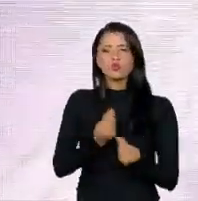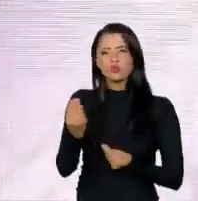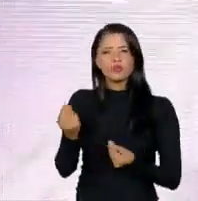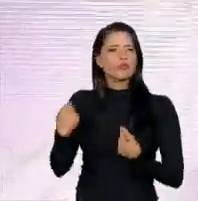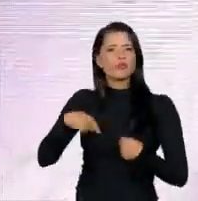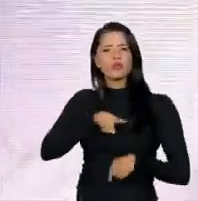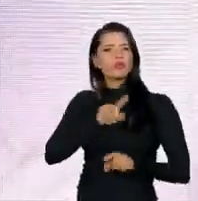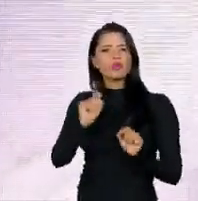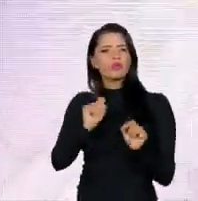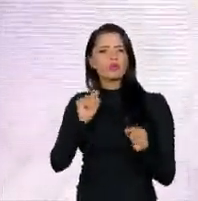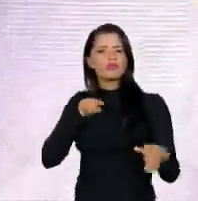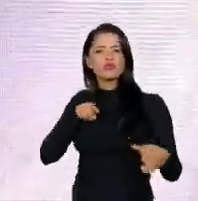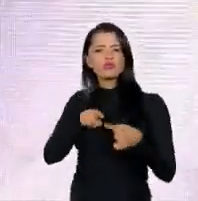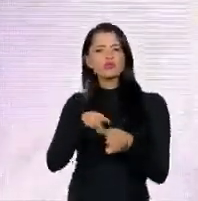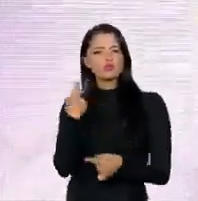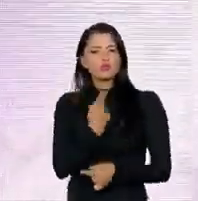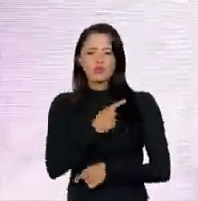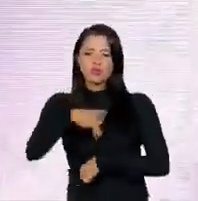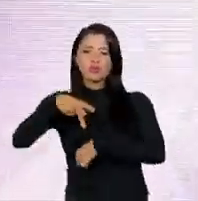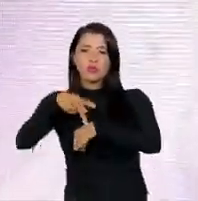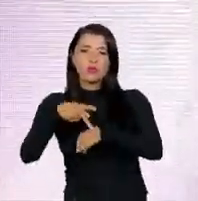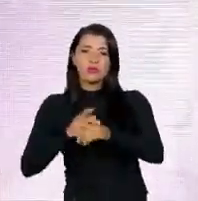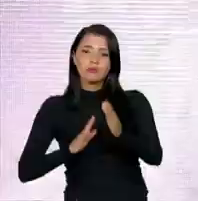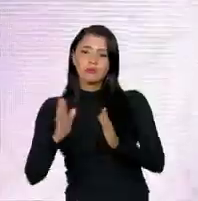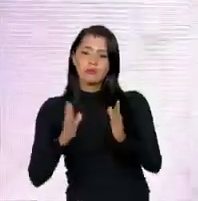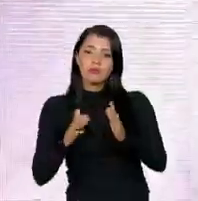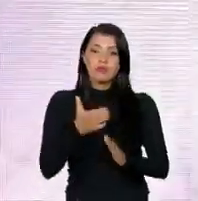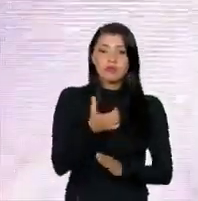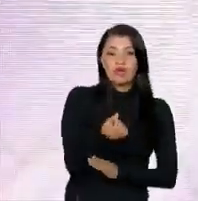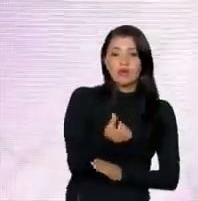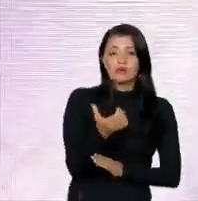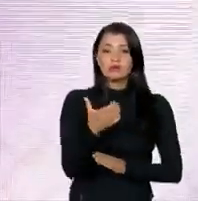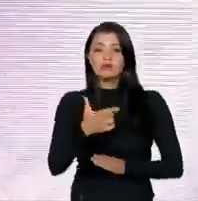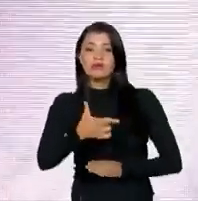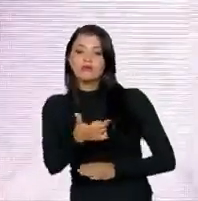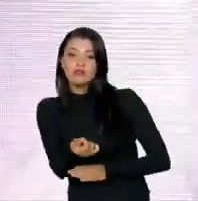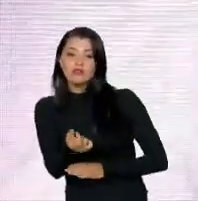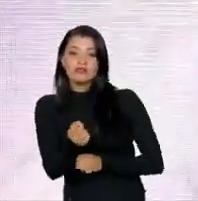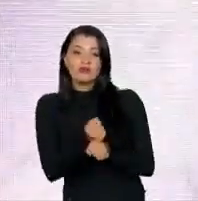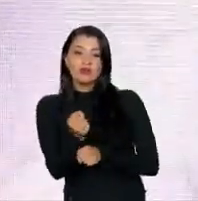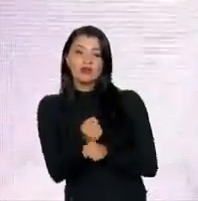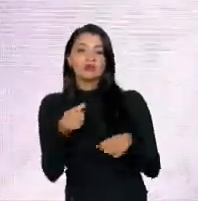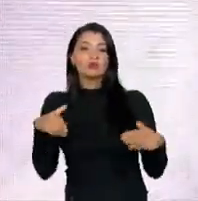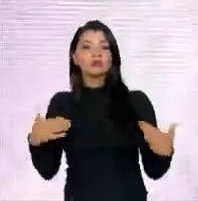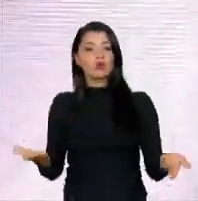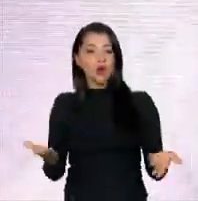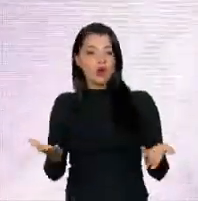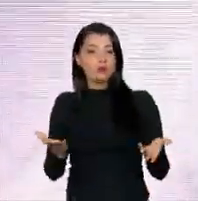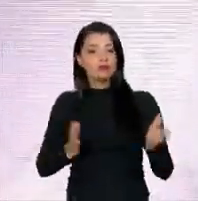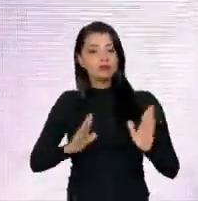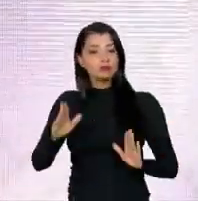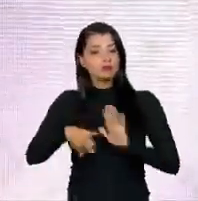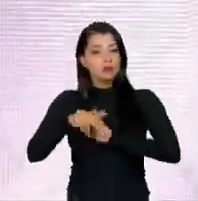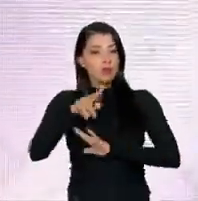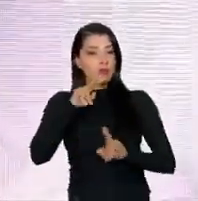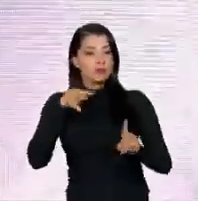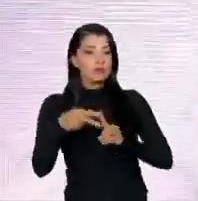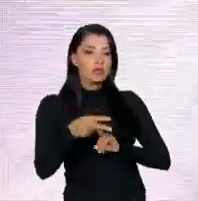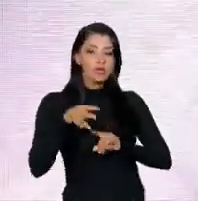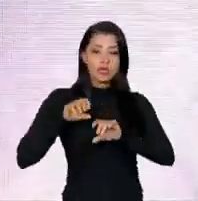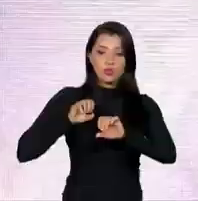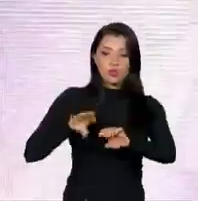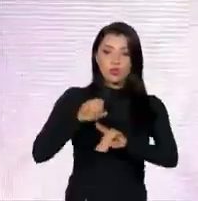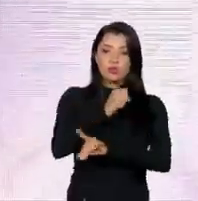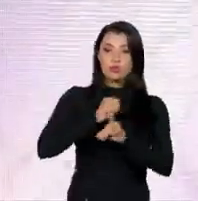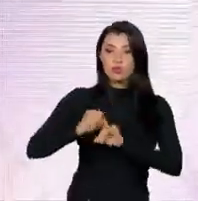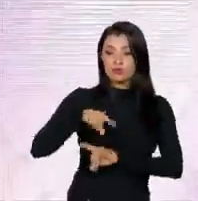o que a gente quer para o nosso país para os próximos 10, 20 anos? Quais são os gargalos do ponto de vista da educação social